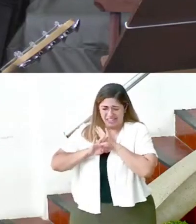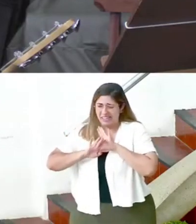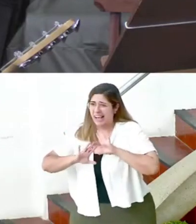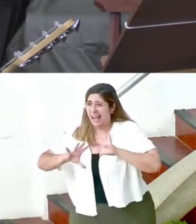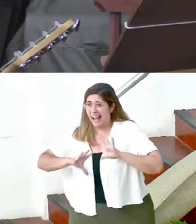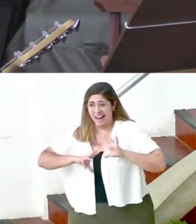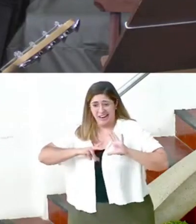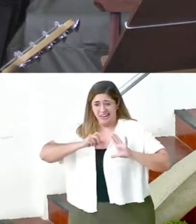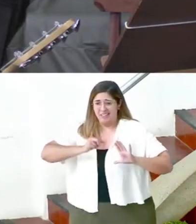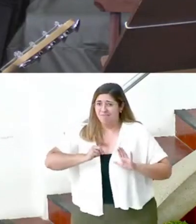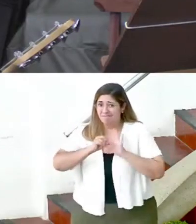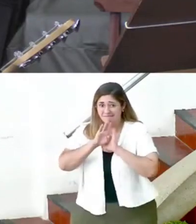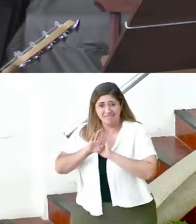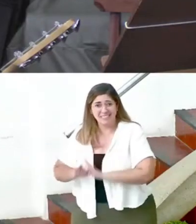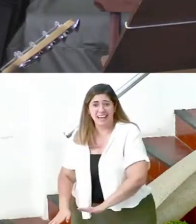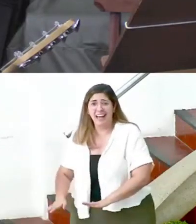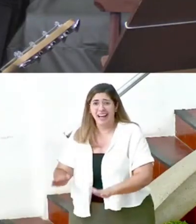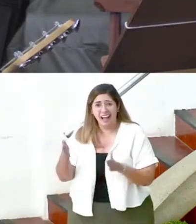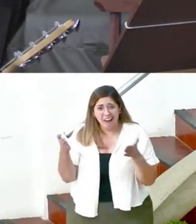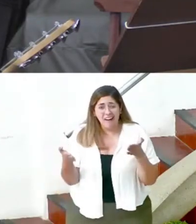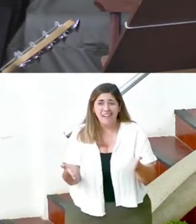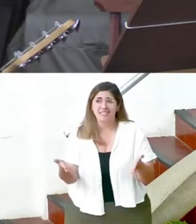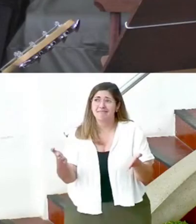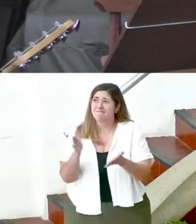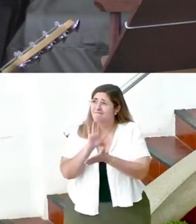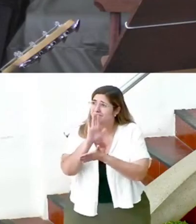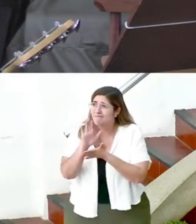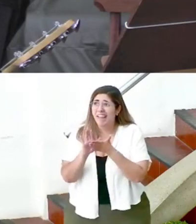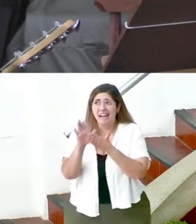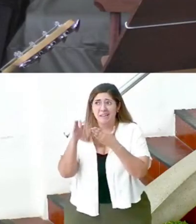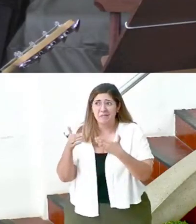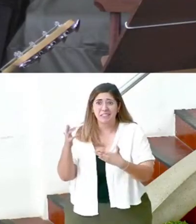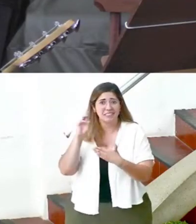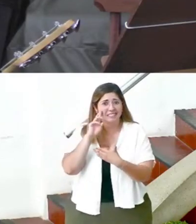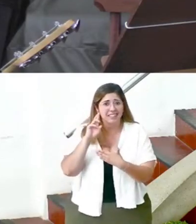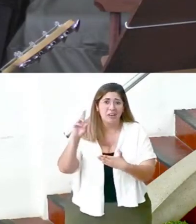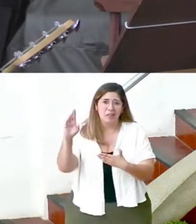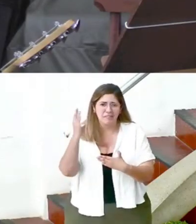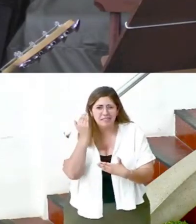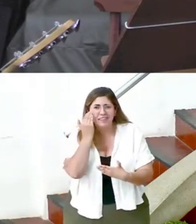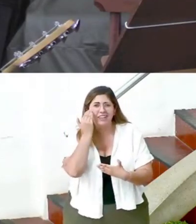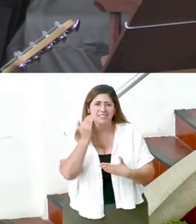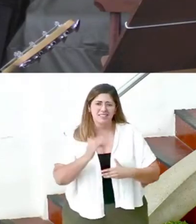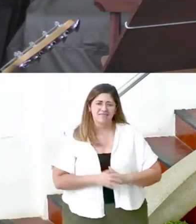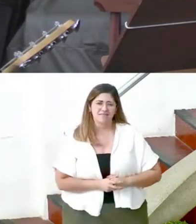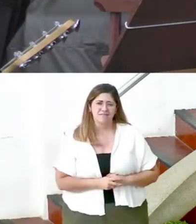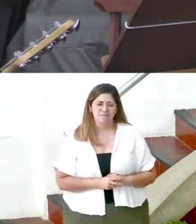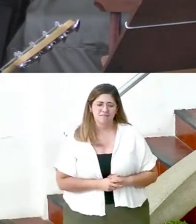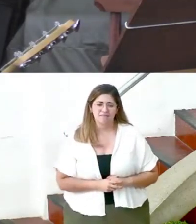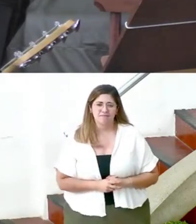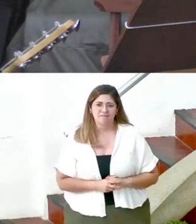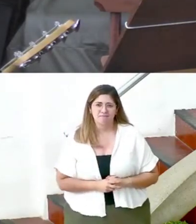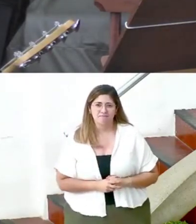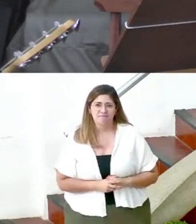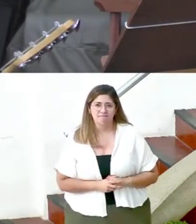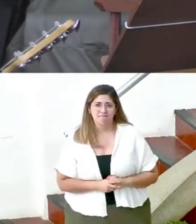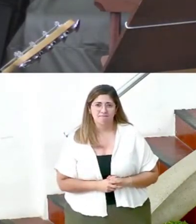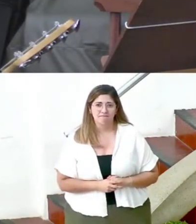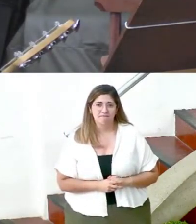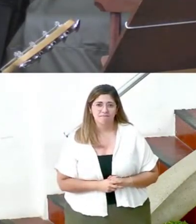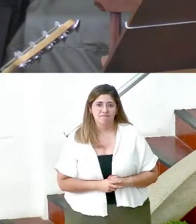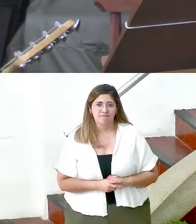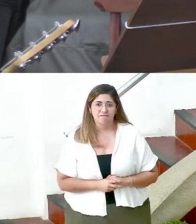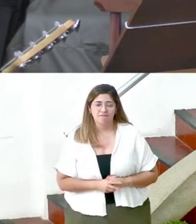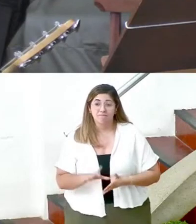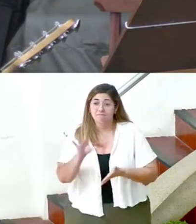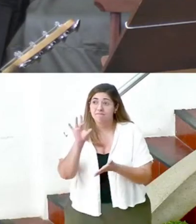para Deus: fui eu, porque não foi. Nunca foi. Nunca foi você. Sempre